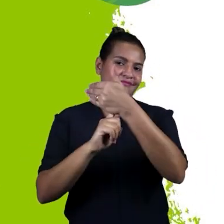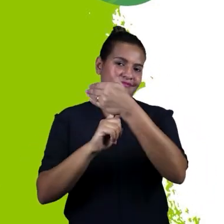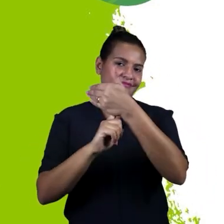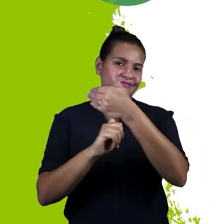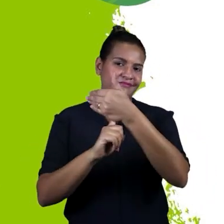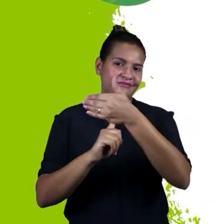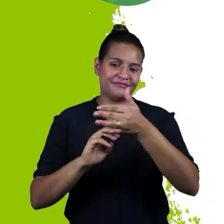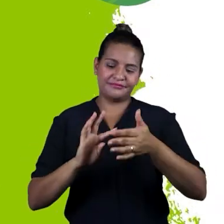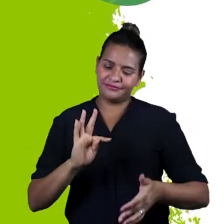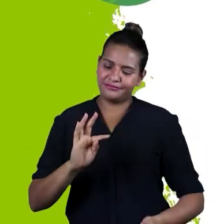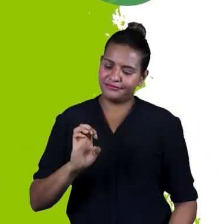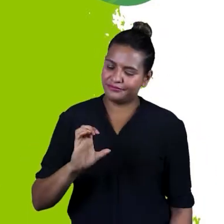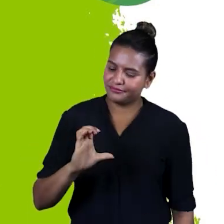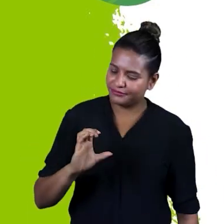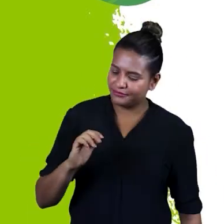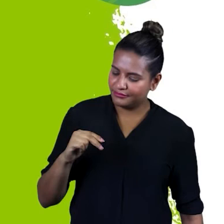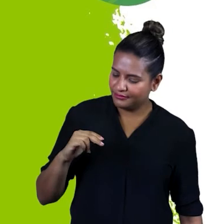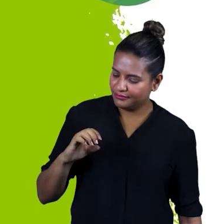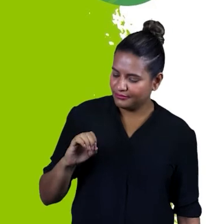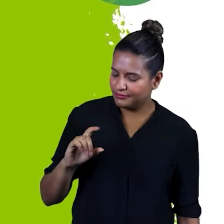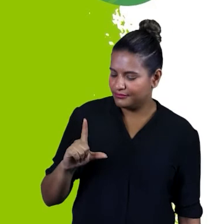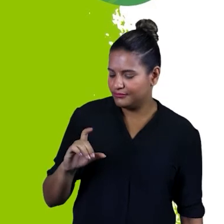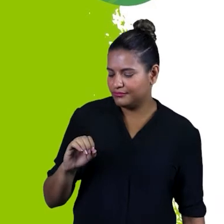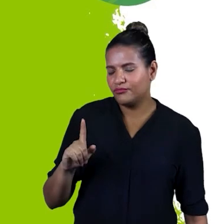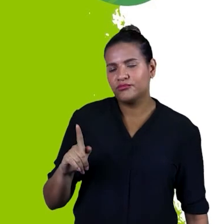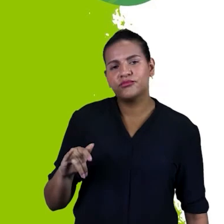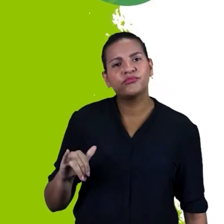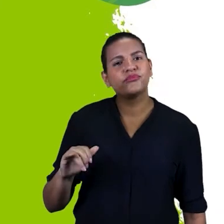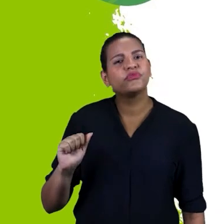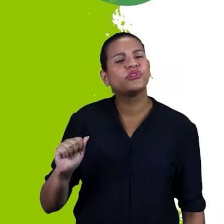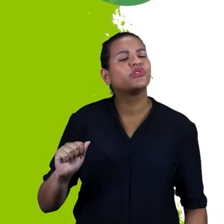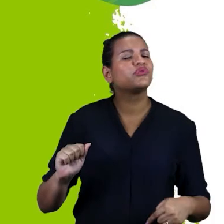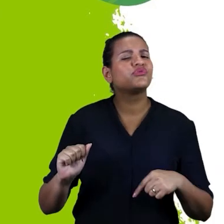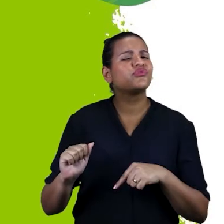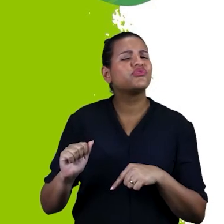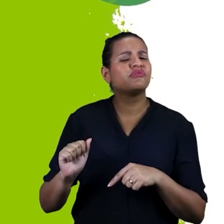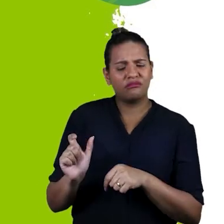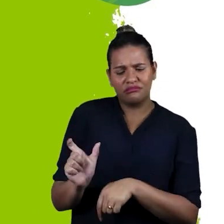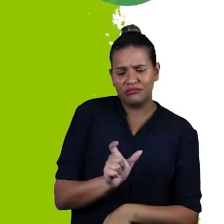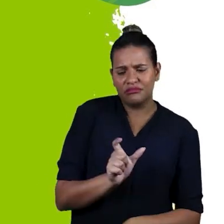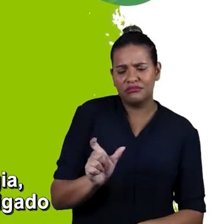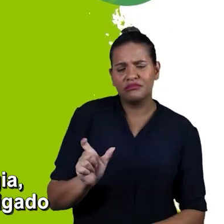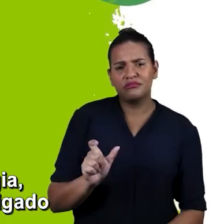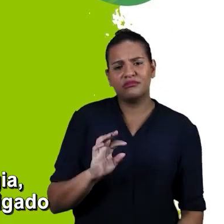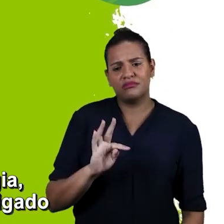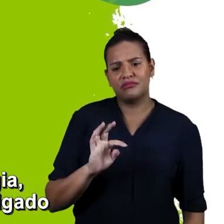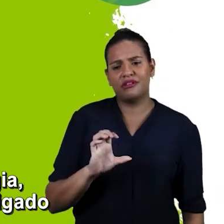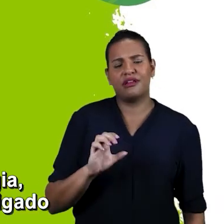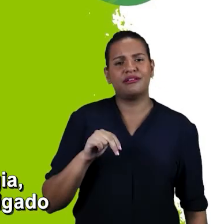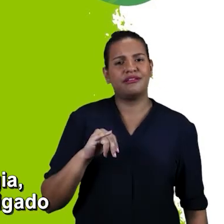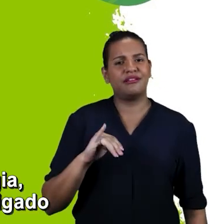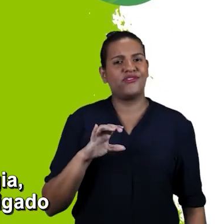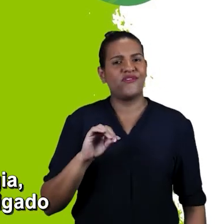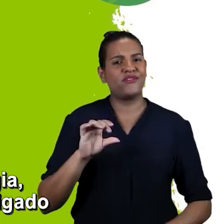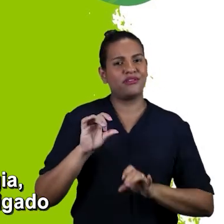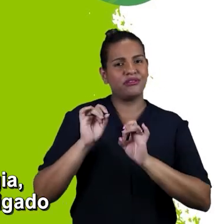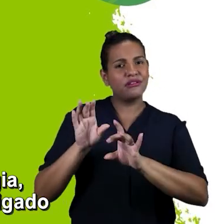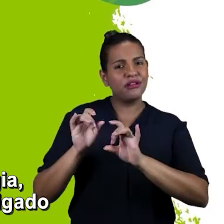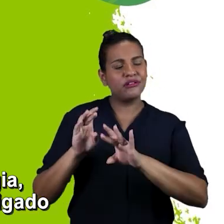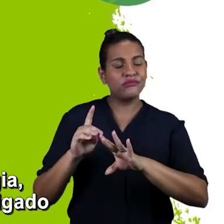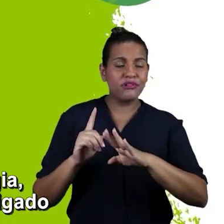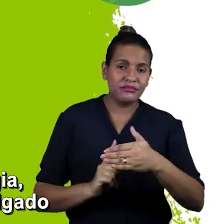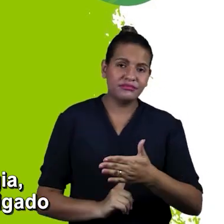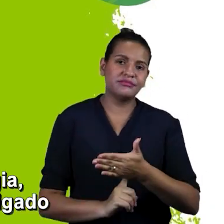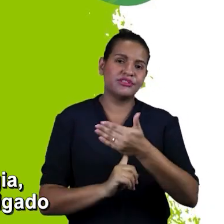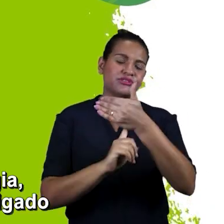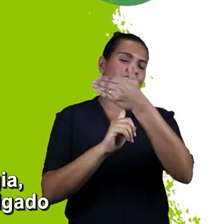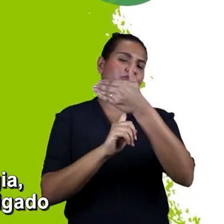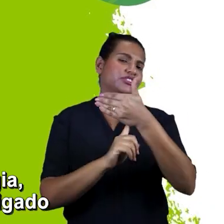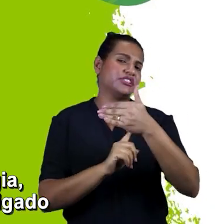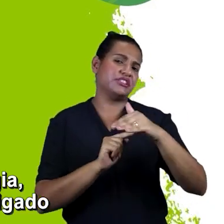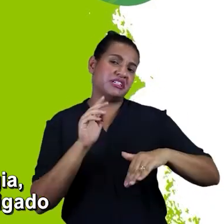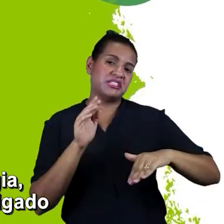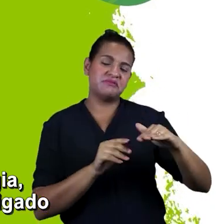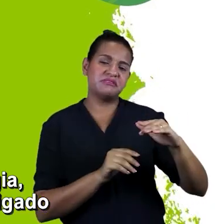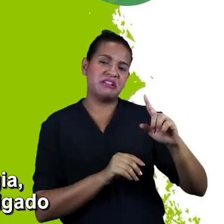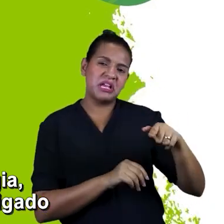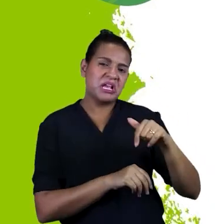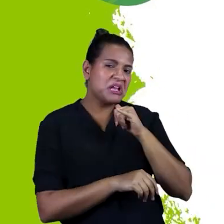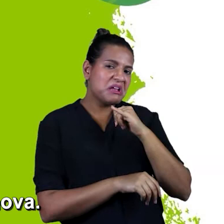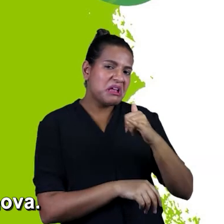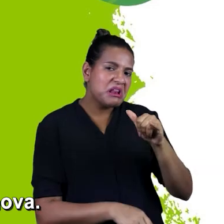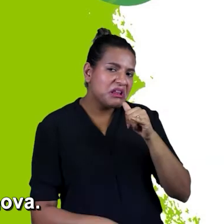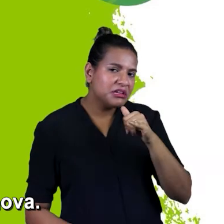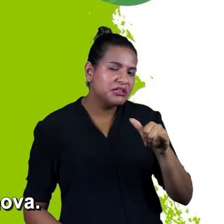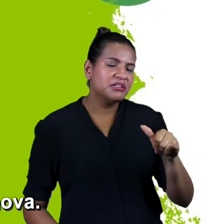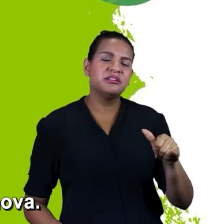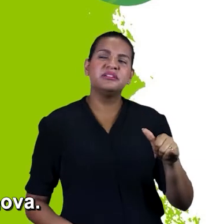técnica ou algo, é uma tecnologia. Então, a tecnologia ela não é apenas, quando a gente fala em tecnologia, não quer dizer apenas um método